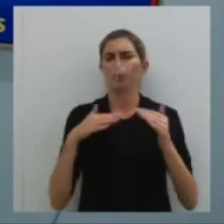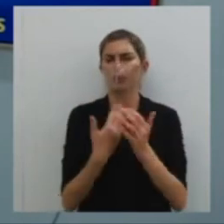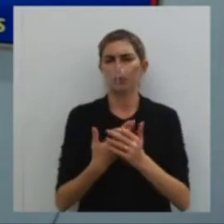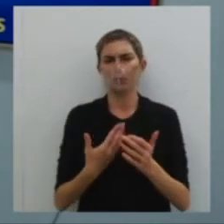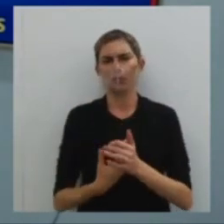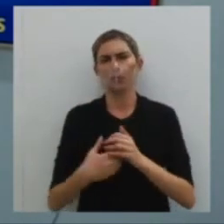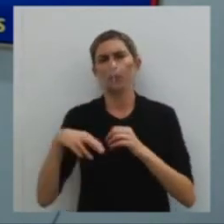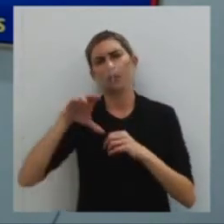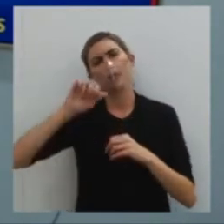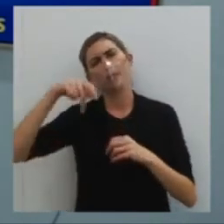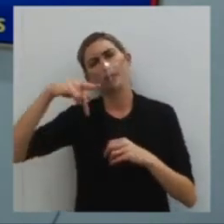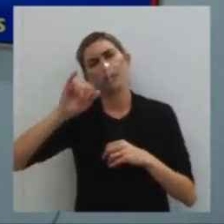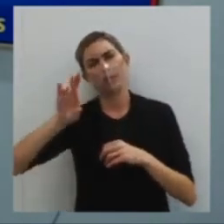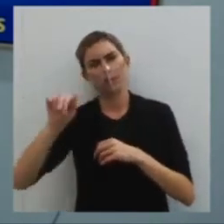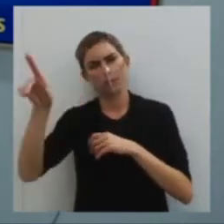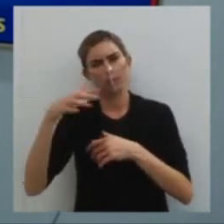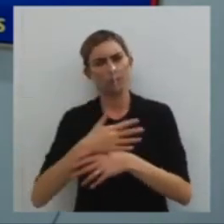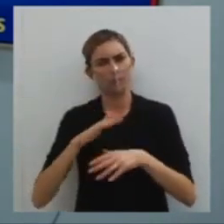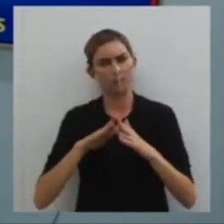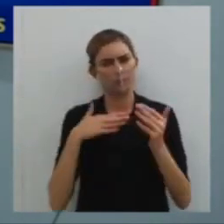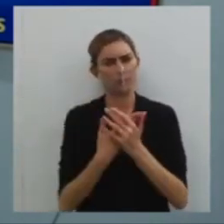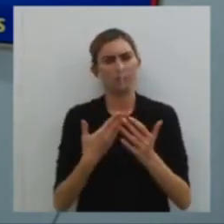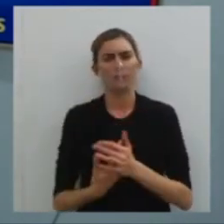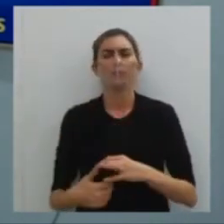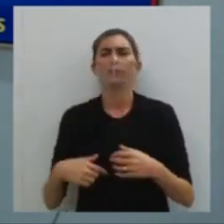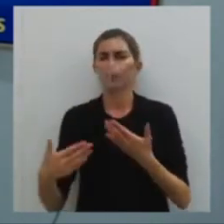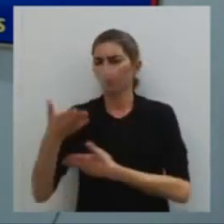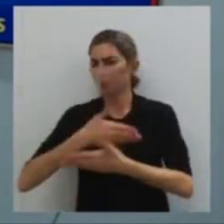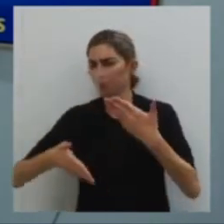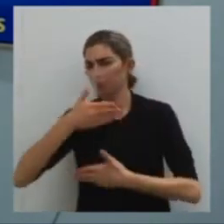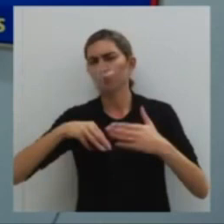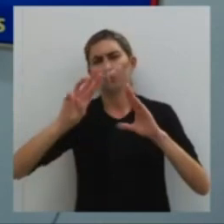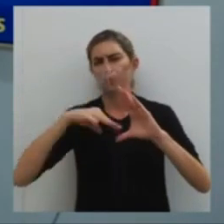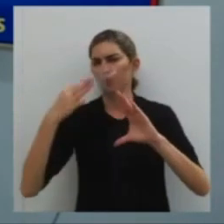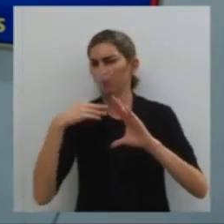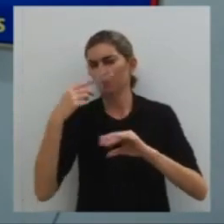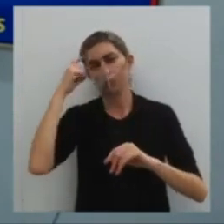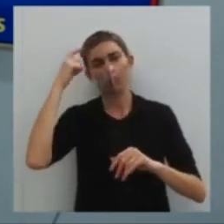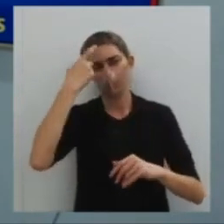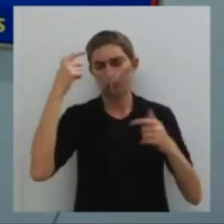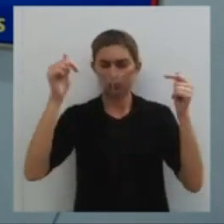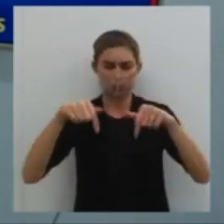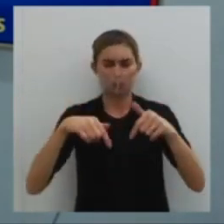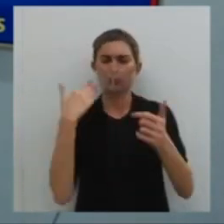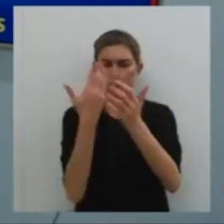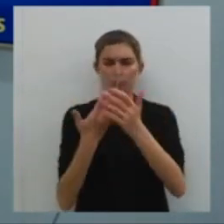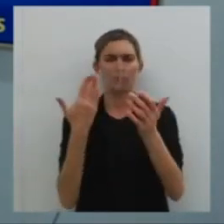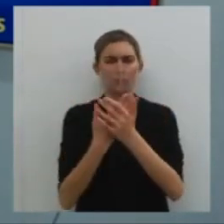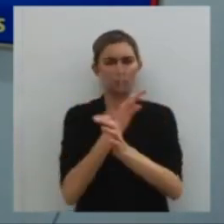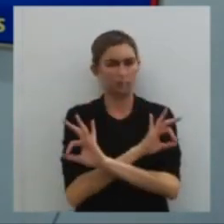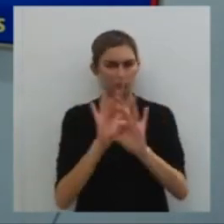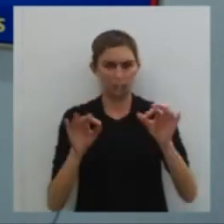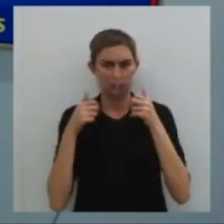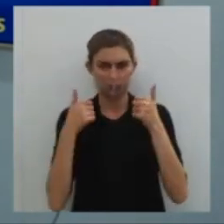lá em Capoeiras. Um abraço para você. E vocês vão interagindo, mandando aqui dúvidas. Hoje a aula vai ser muito